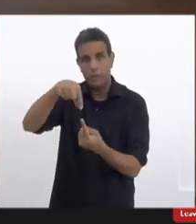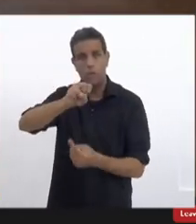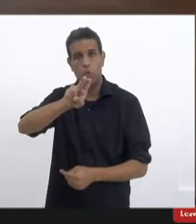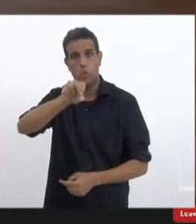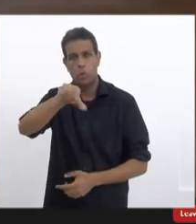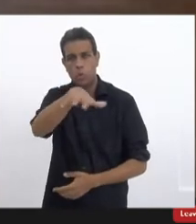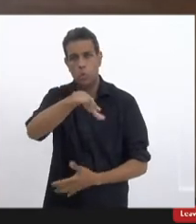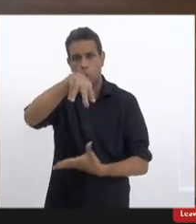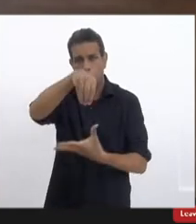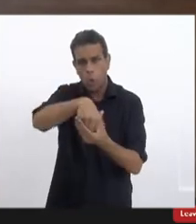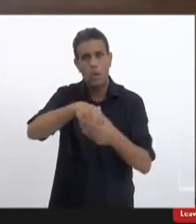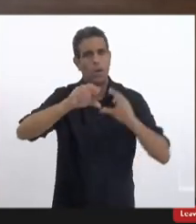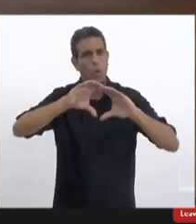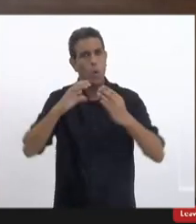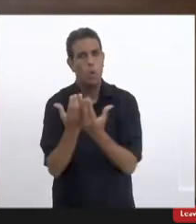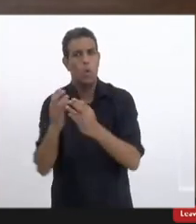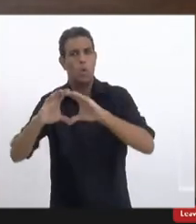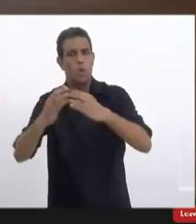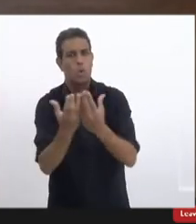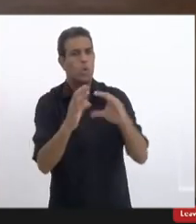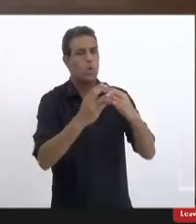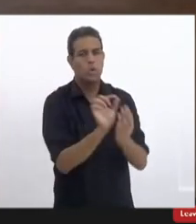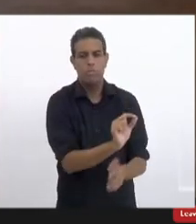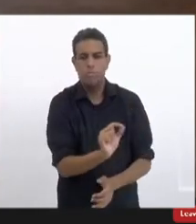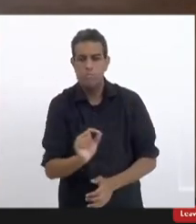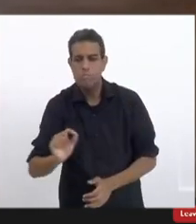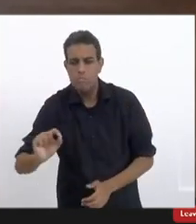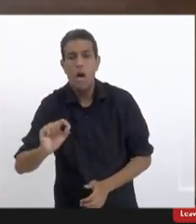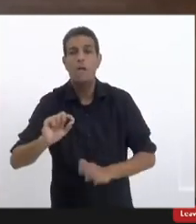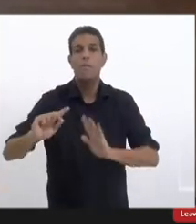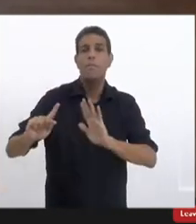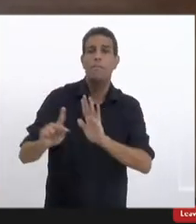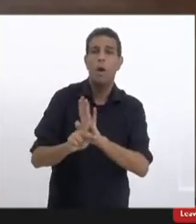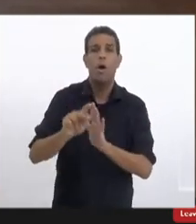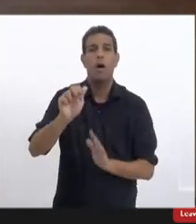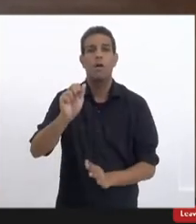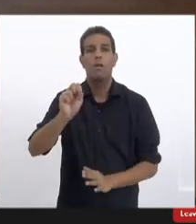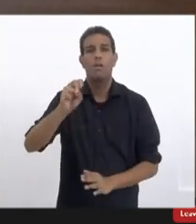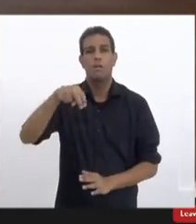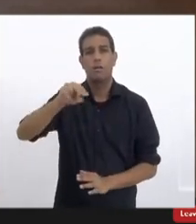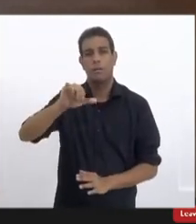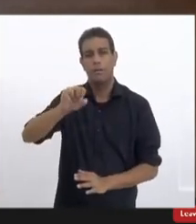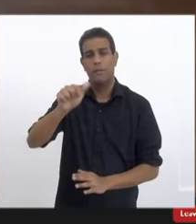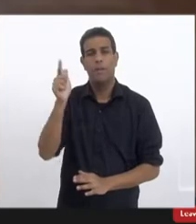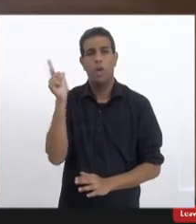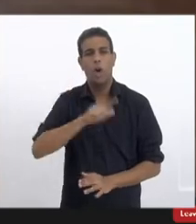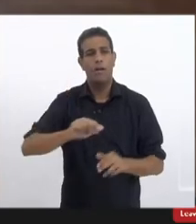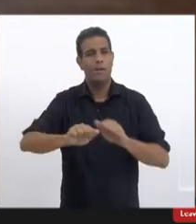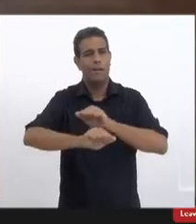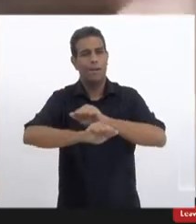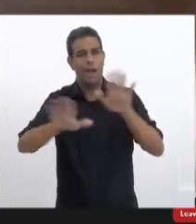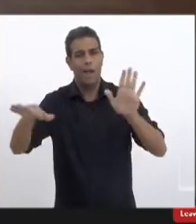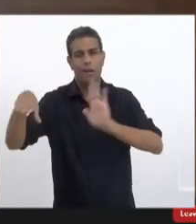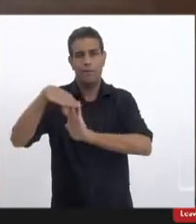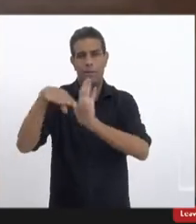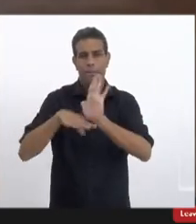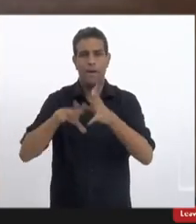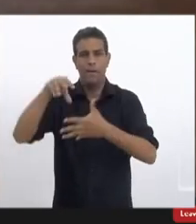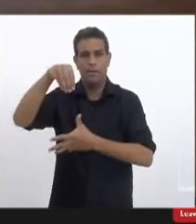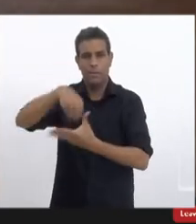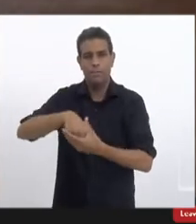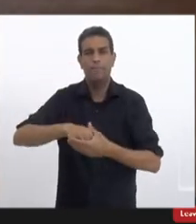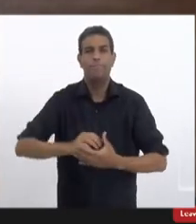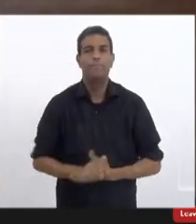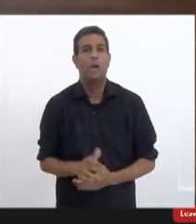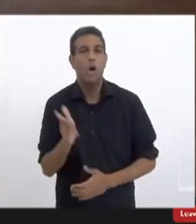SUS, essas comunidades terapêuticas estão ali previstas, e a própria Anvisa regulamenta isso, esclarece isso na sua nota técnica recente,